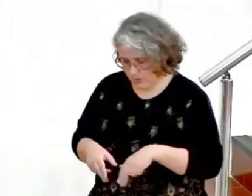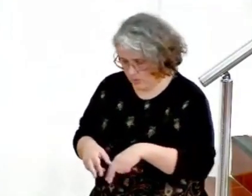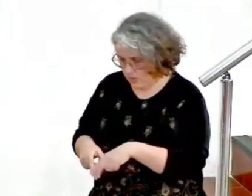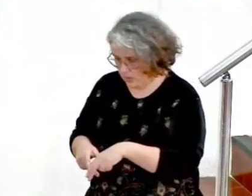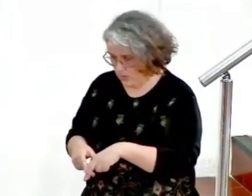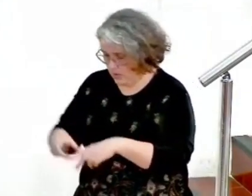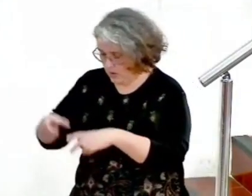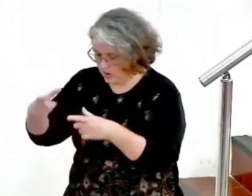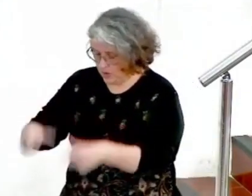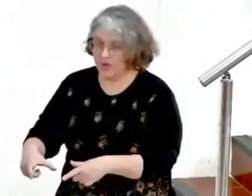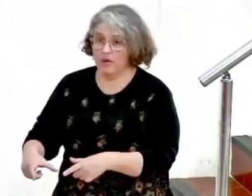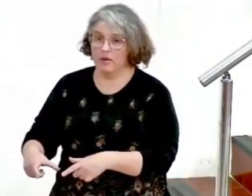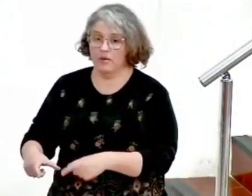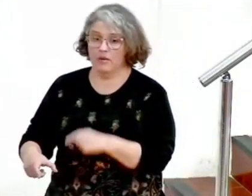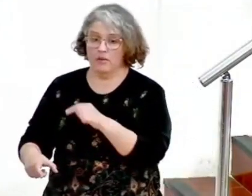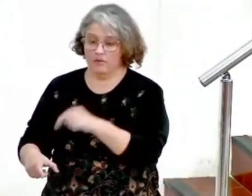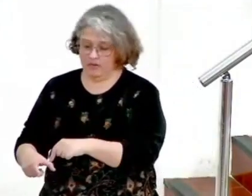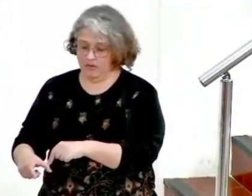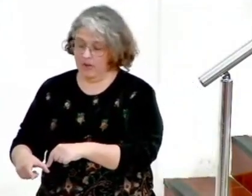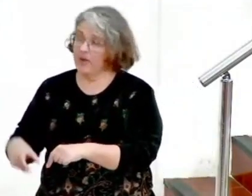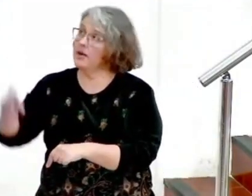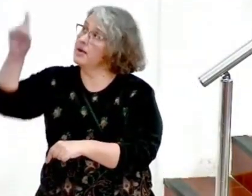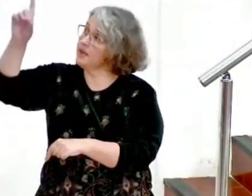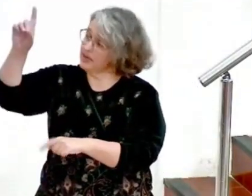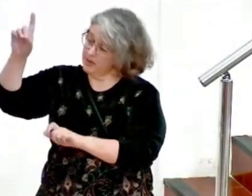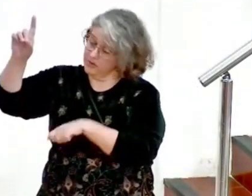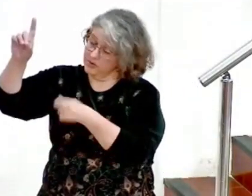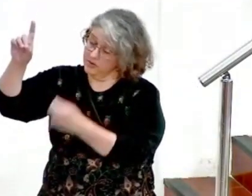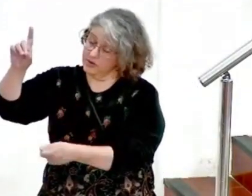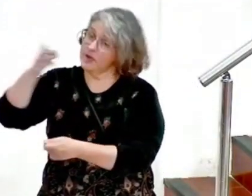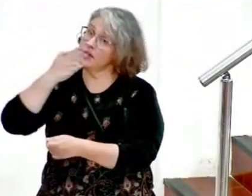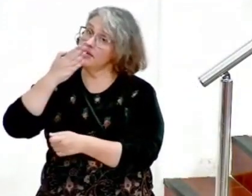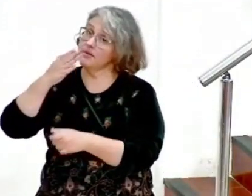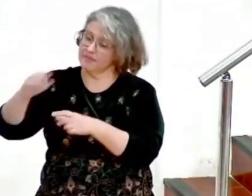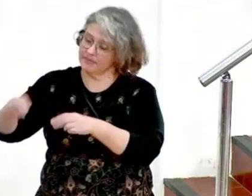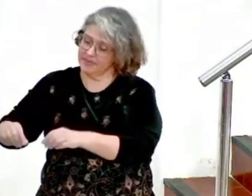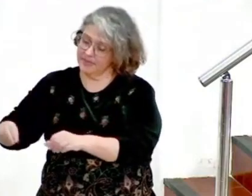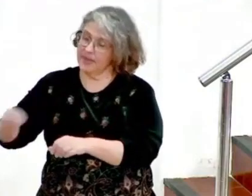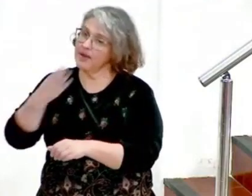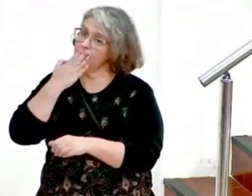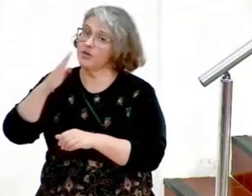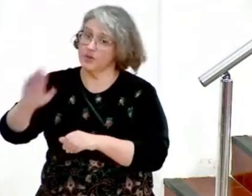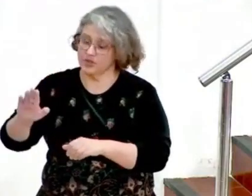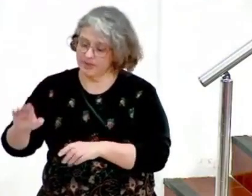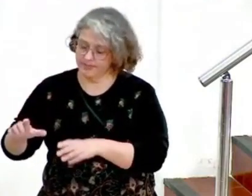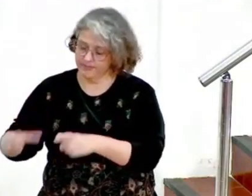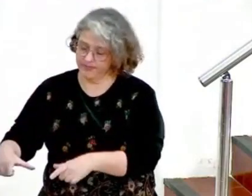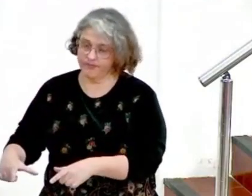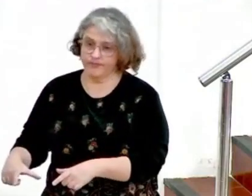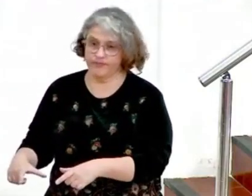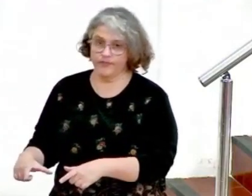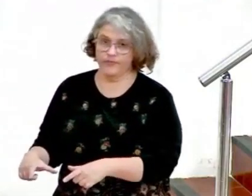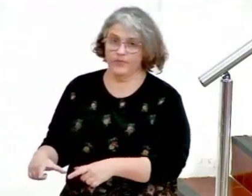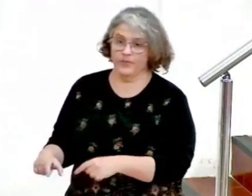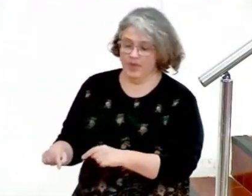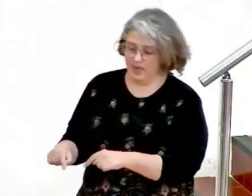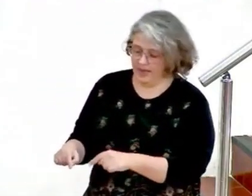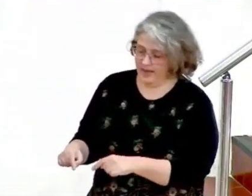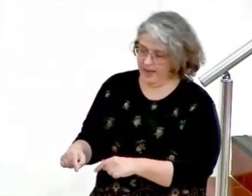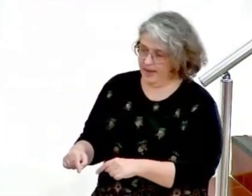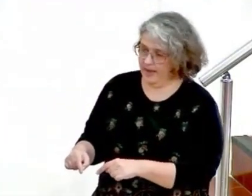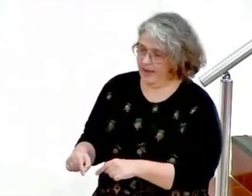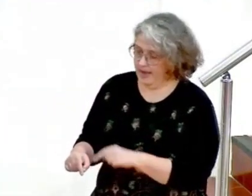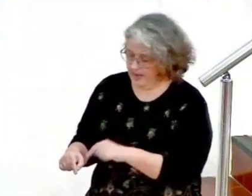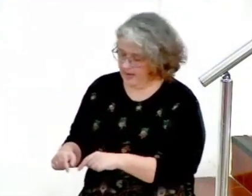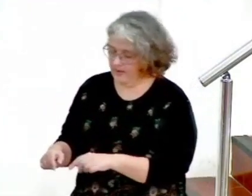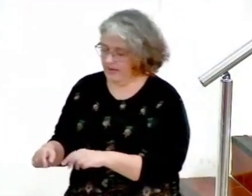Deus vai dar a ele como terra prometida, e ali ele passa a peregrinar por essa